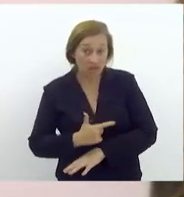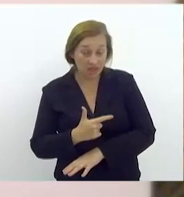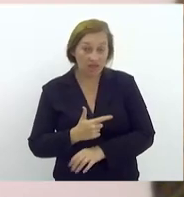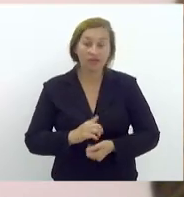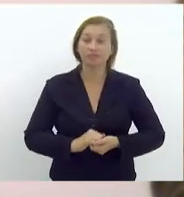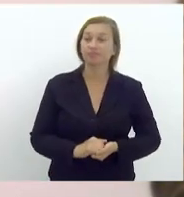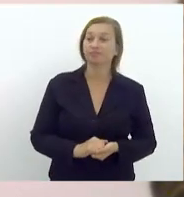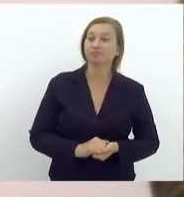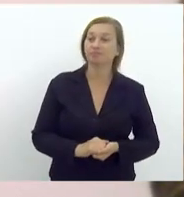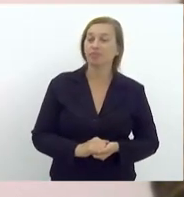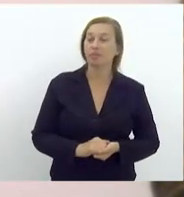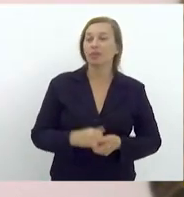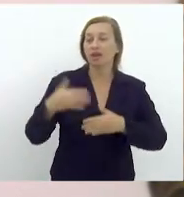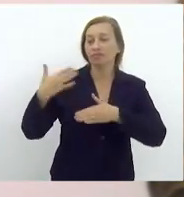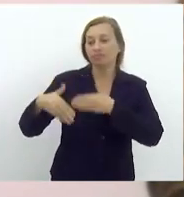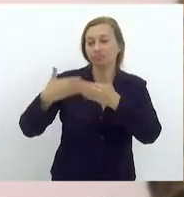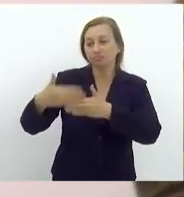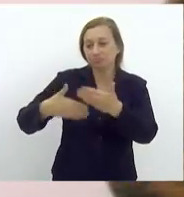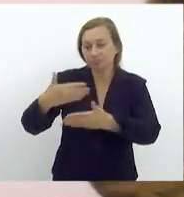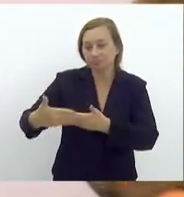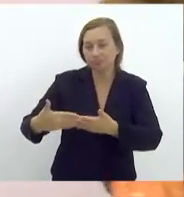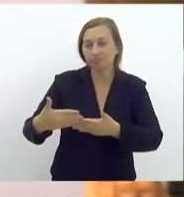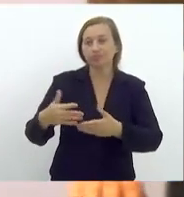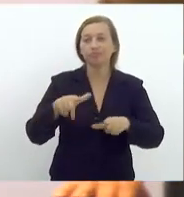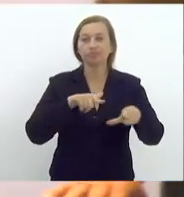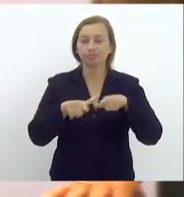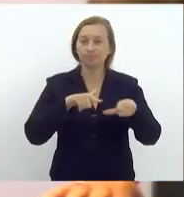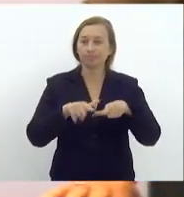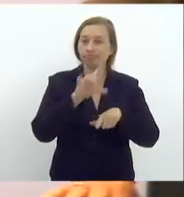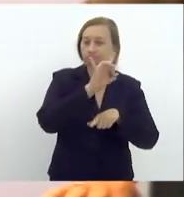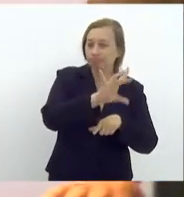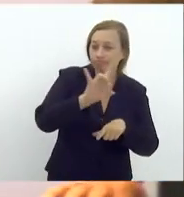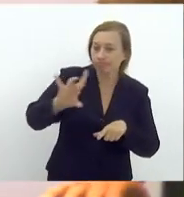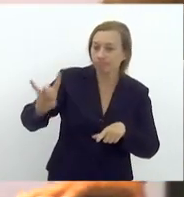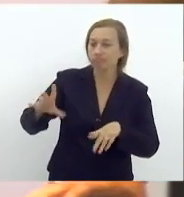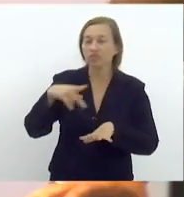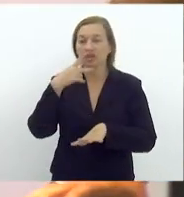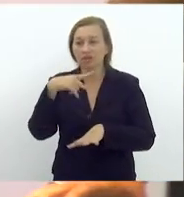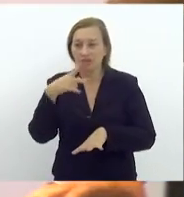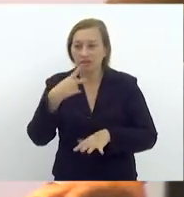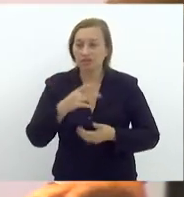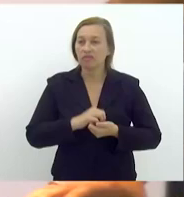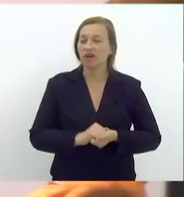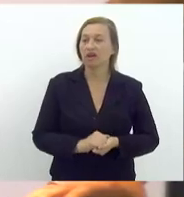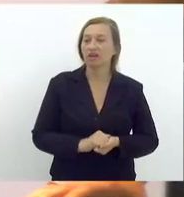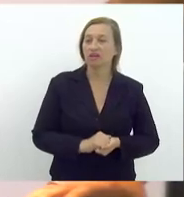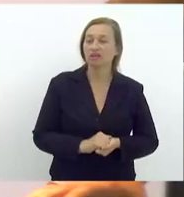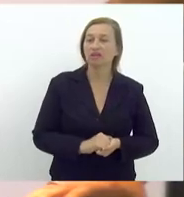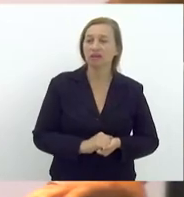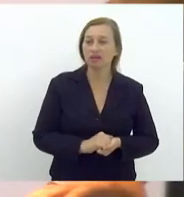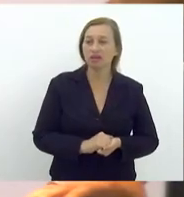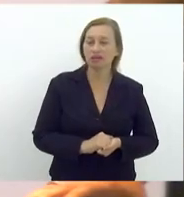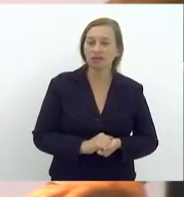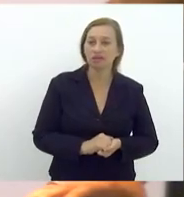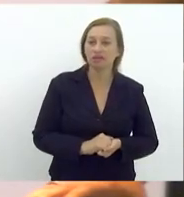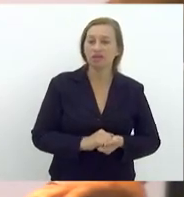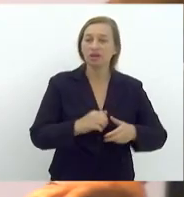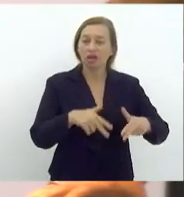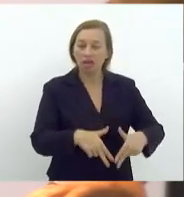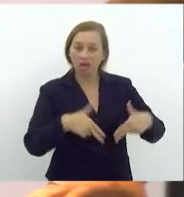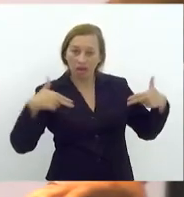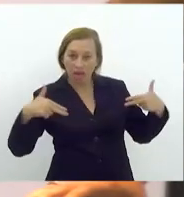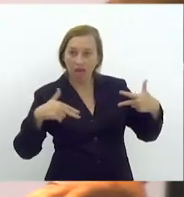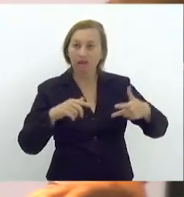grande ao longo dos anos a gente foi trabalhando aqui em cada fala em cada proposição hora voltada para o Hip Hop